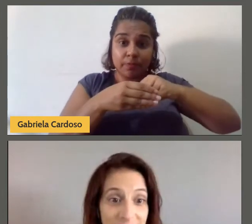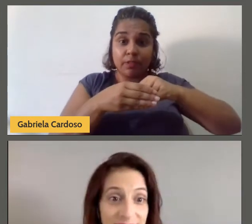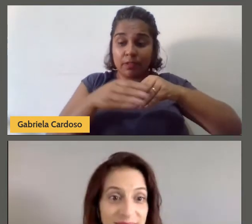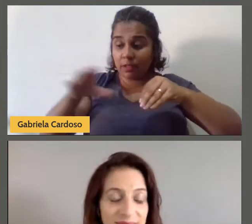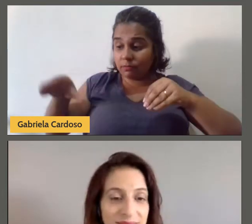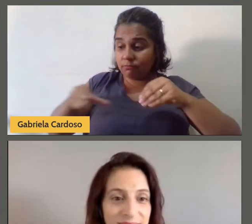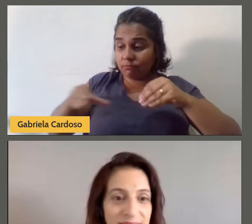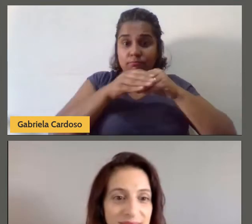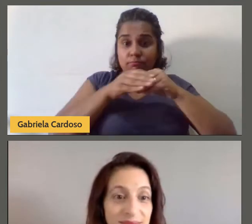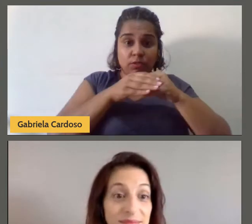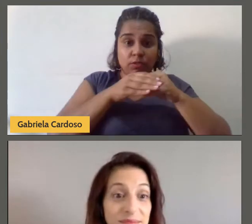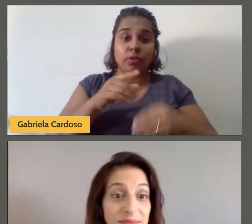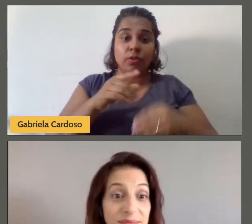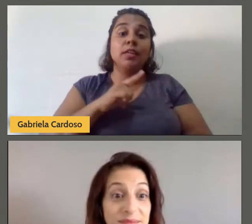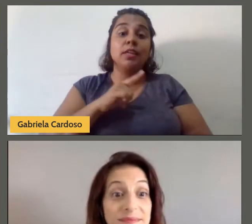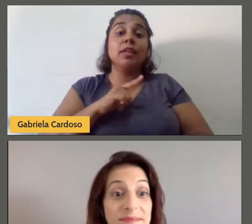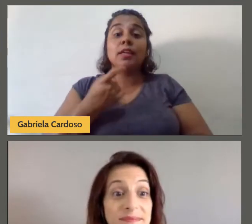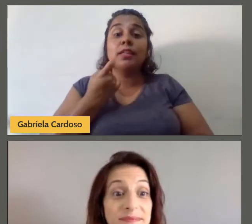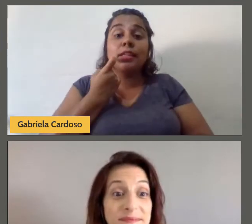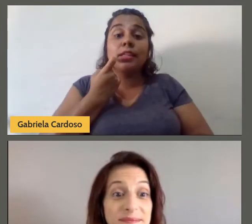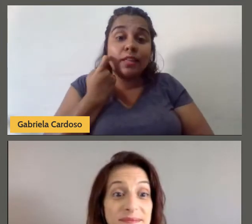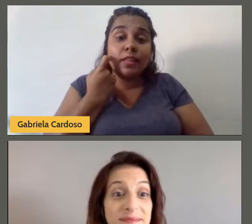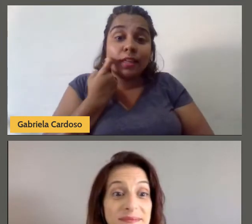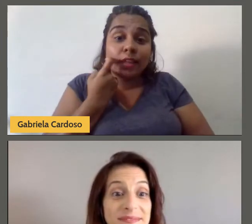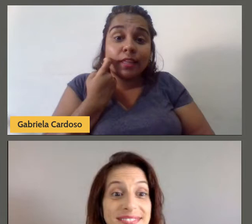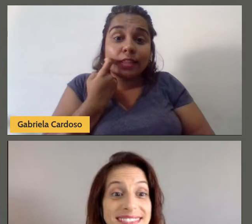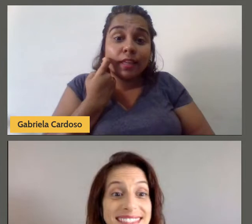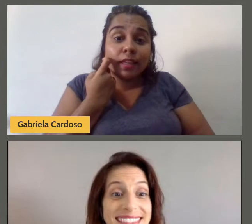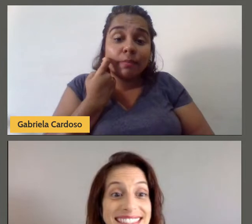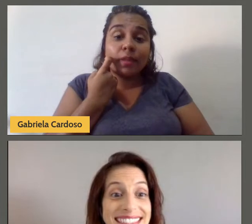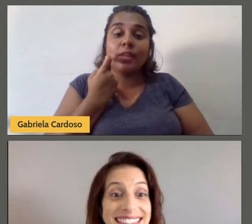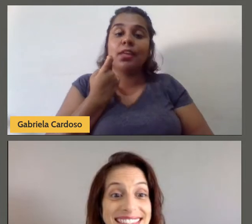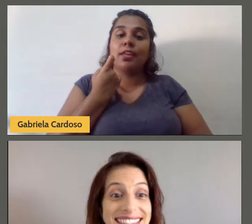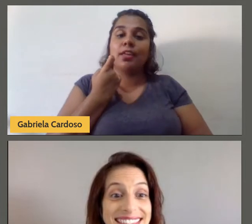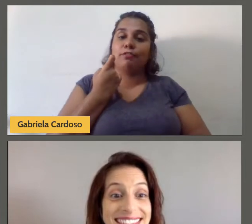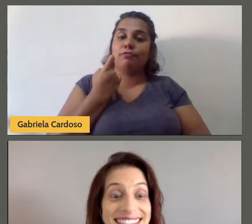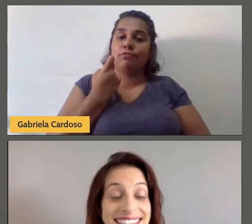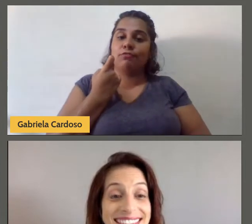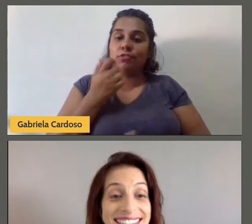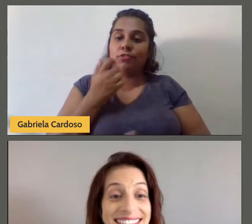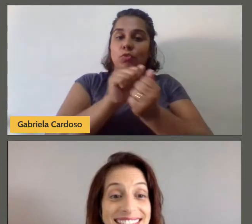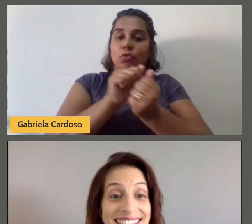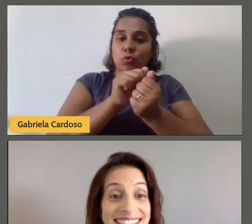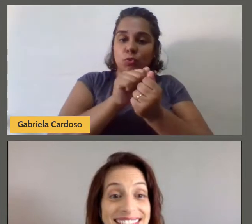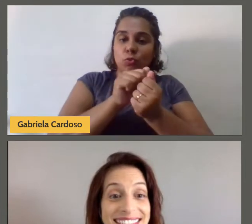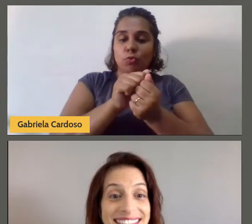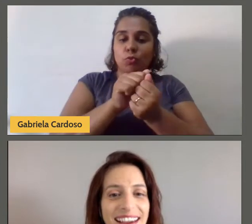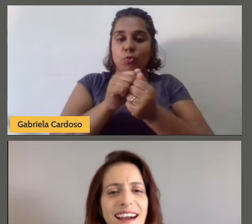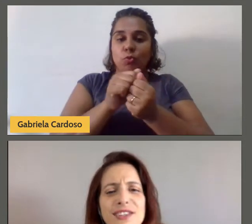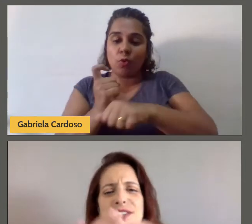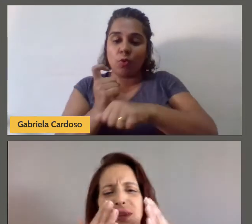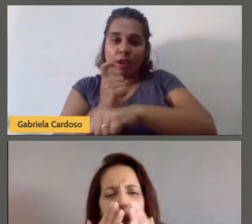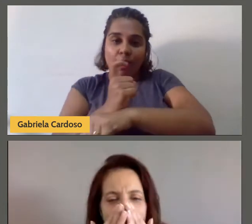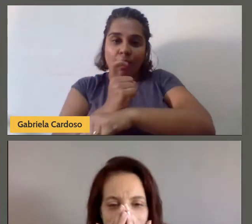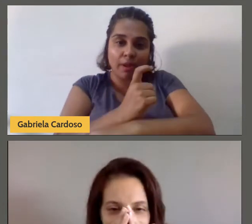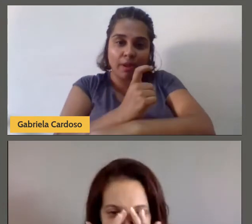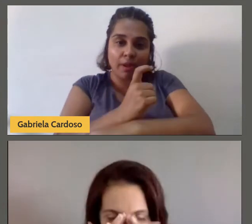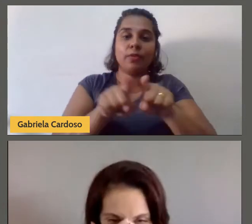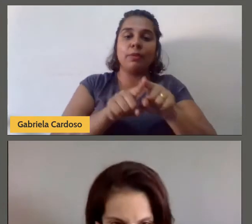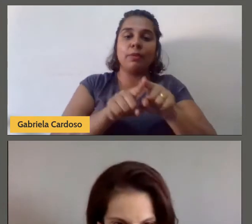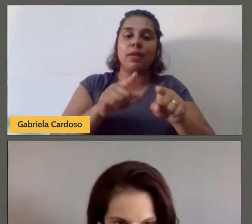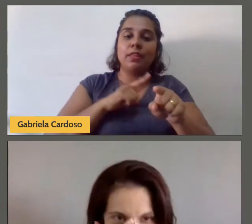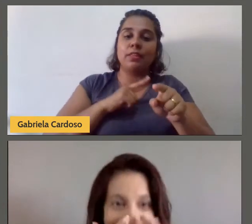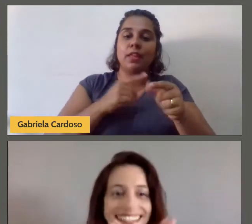No Teva você tem uma arepa vegetariana com cogumelos. Na Casa do Porco você tem uma arepa com torresmo. Então é